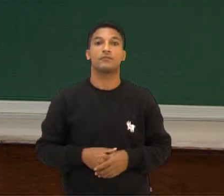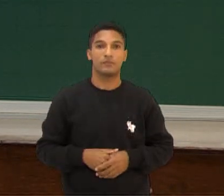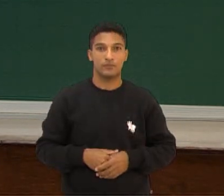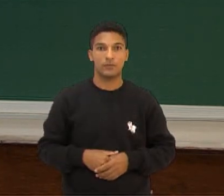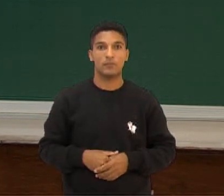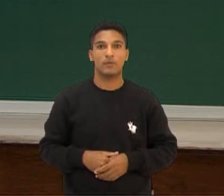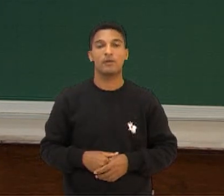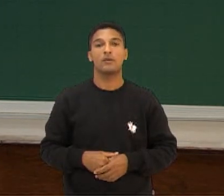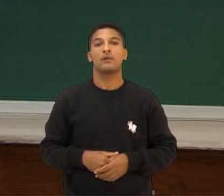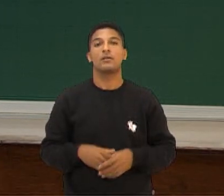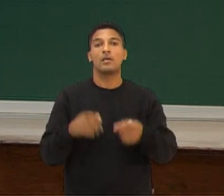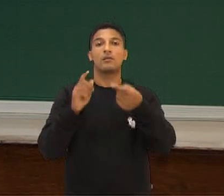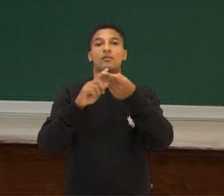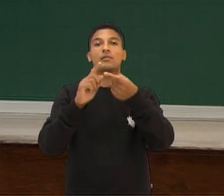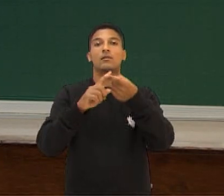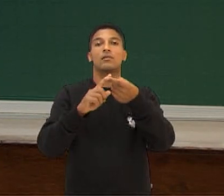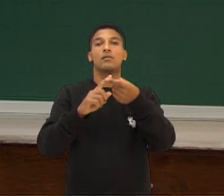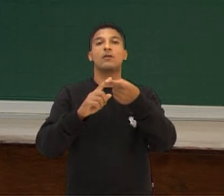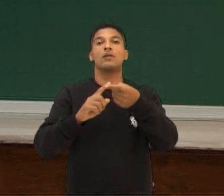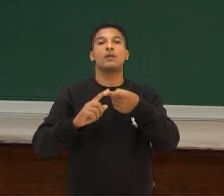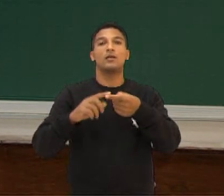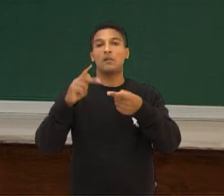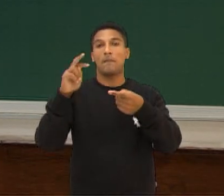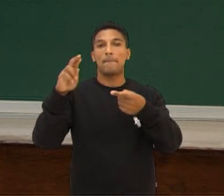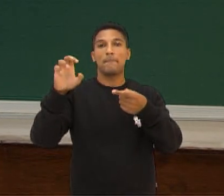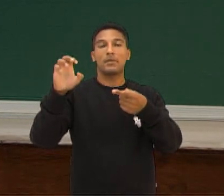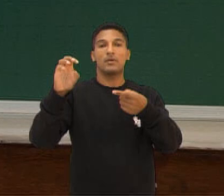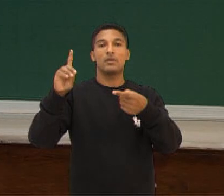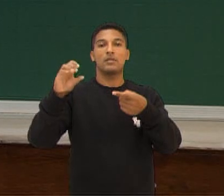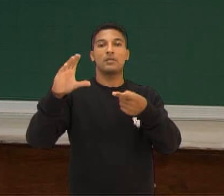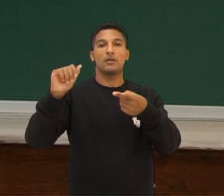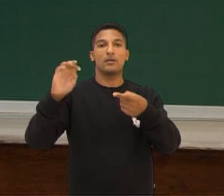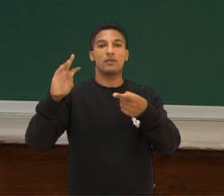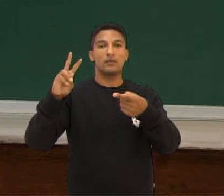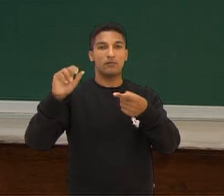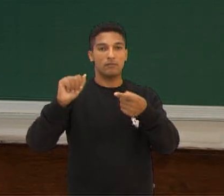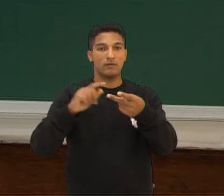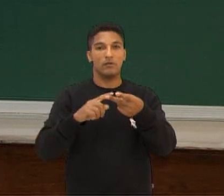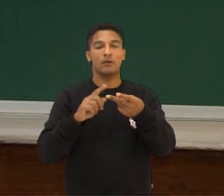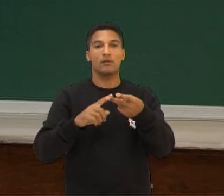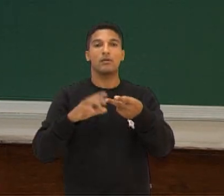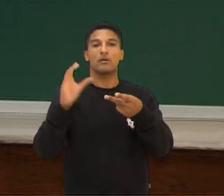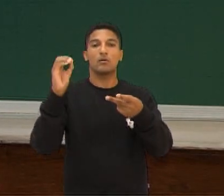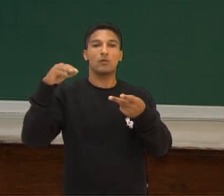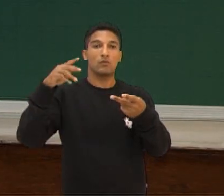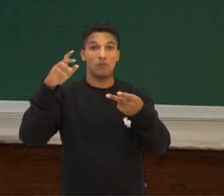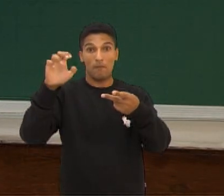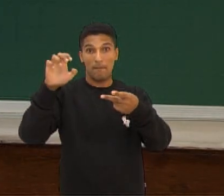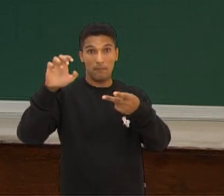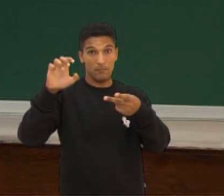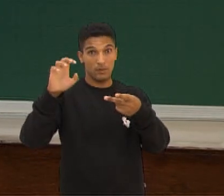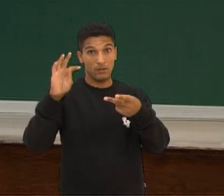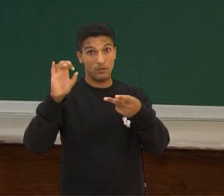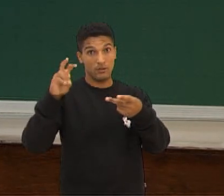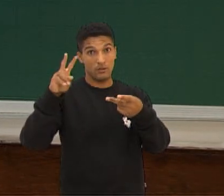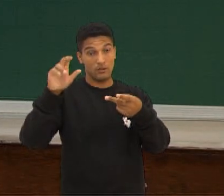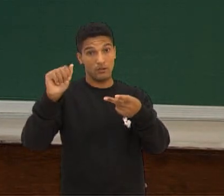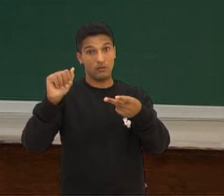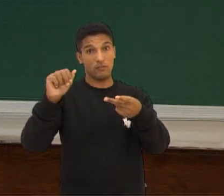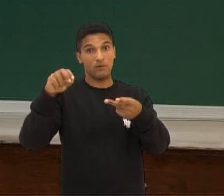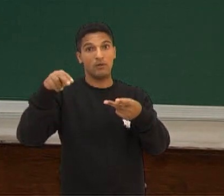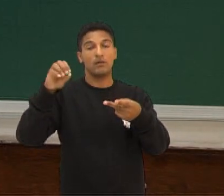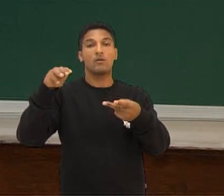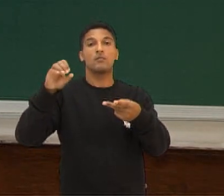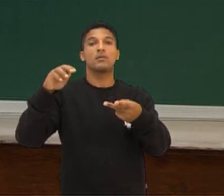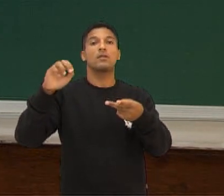indireta, predicativa, completiva nominal e apositiva, não é verdade? Então, precisamos verificar ali a